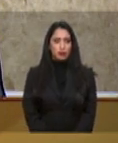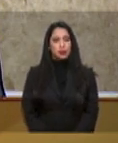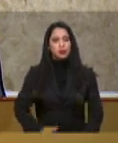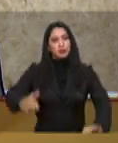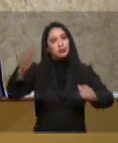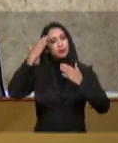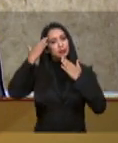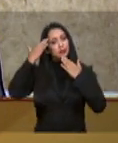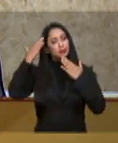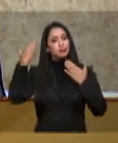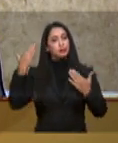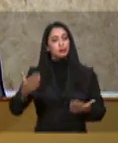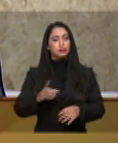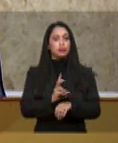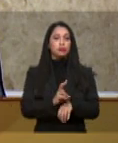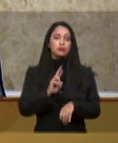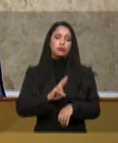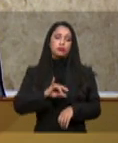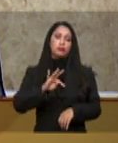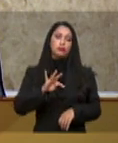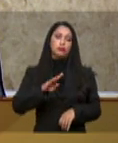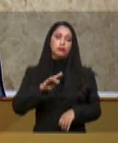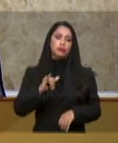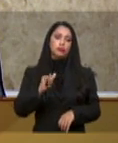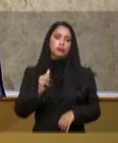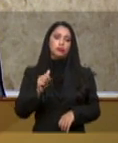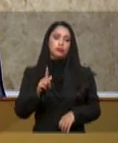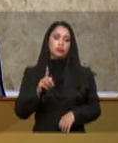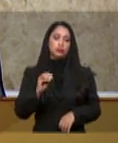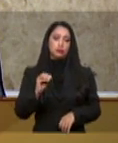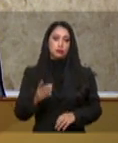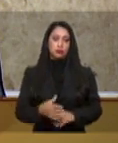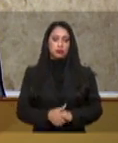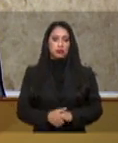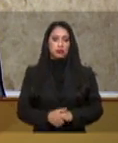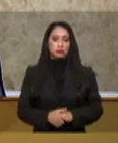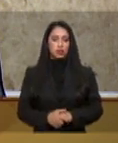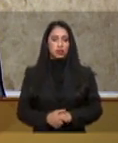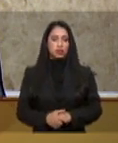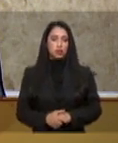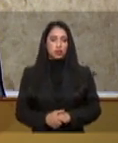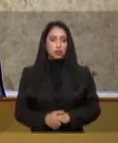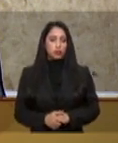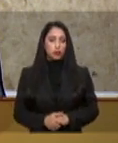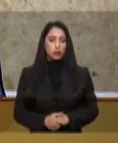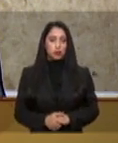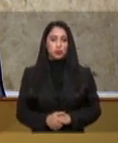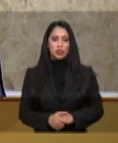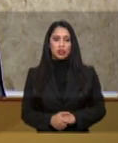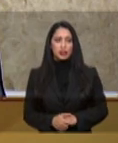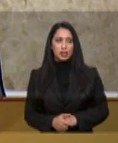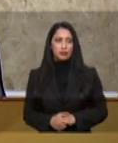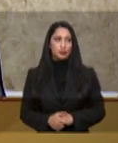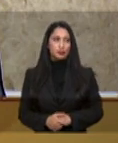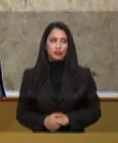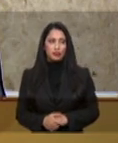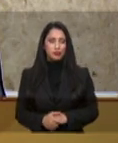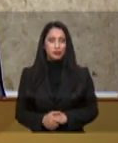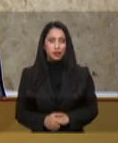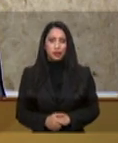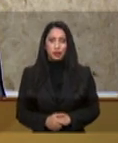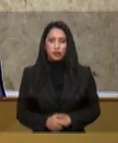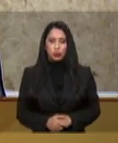Agradeço ao doutor Tiago Sandoval Furtado, que proferiu agora a última sustentação dos amici